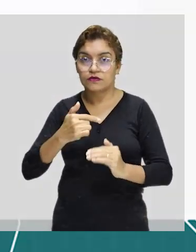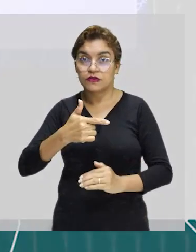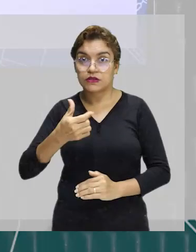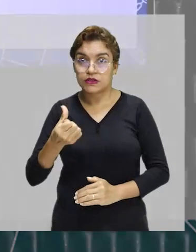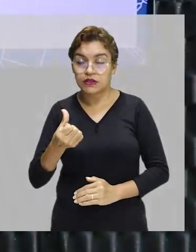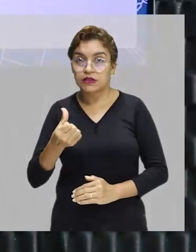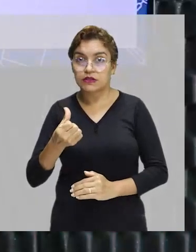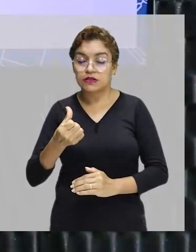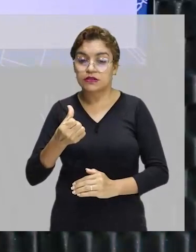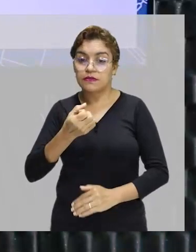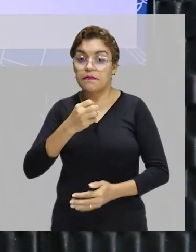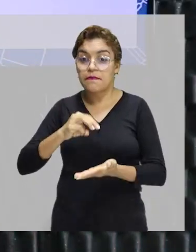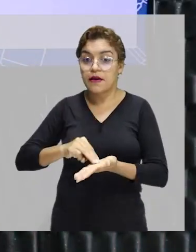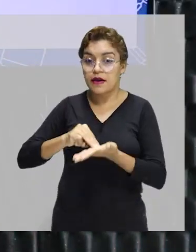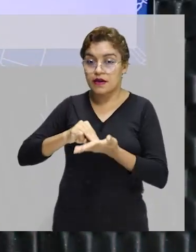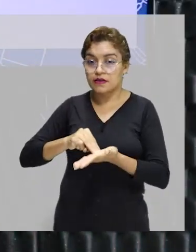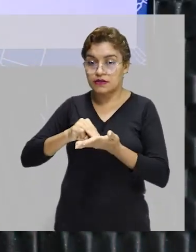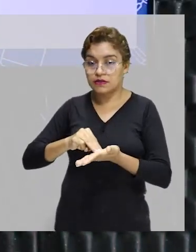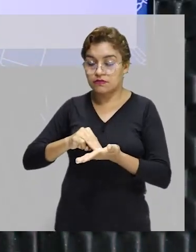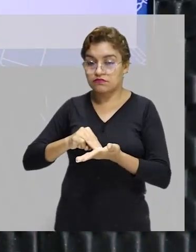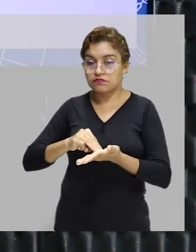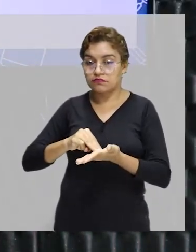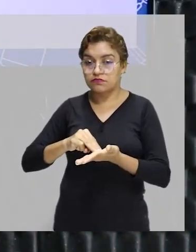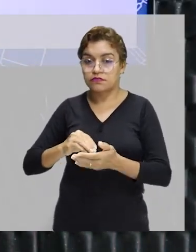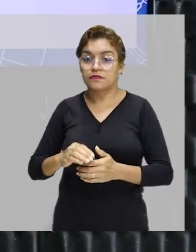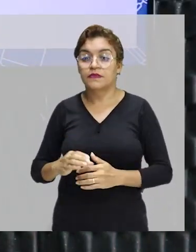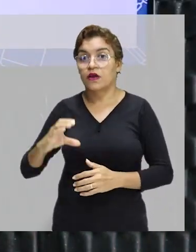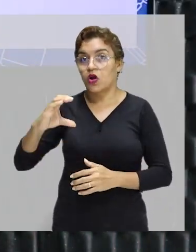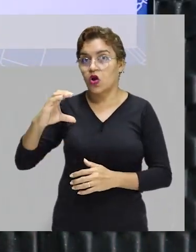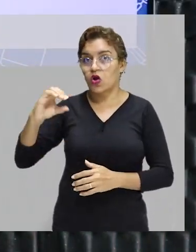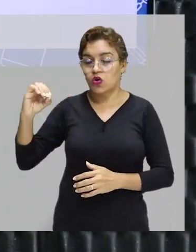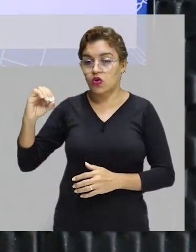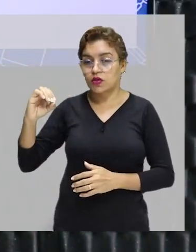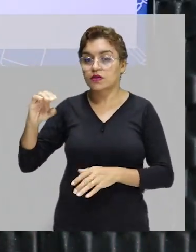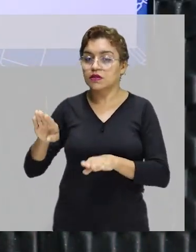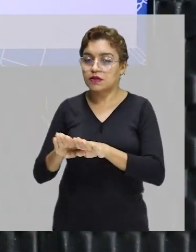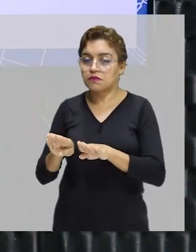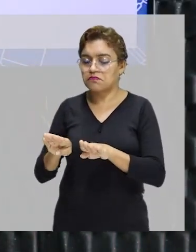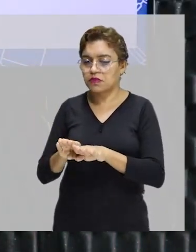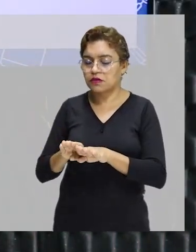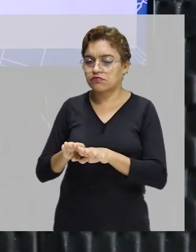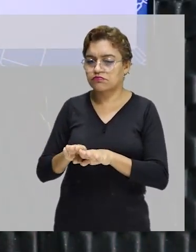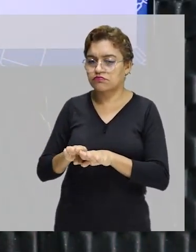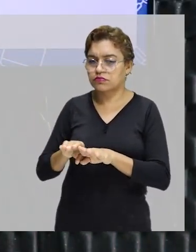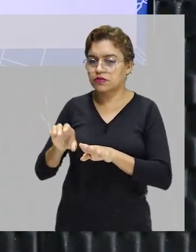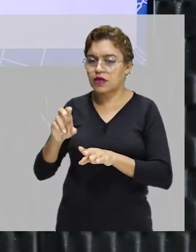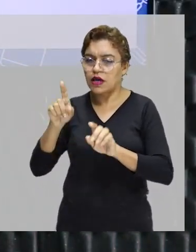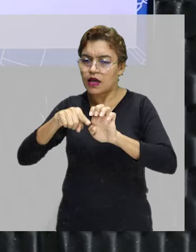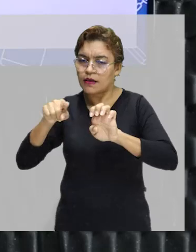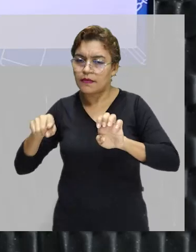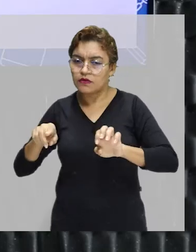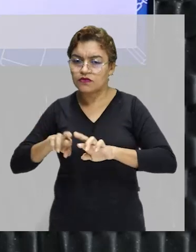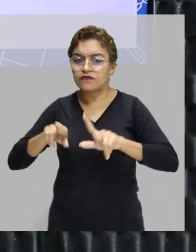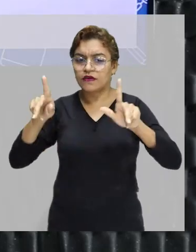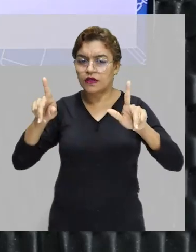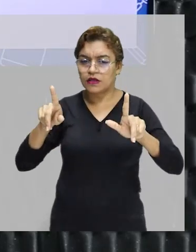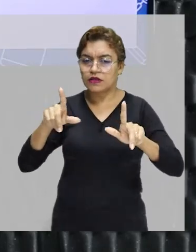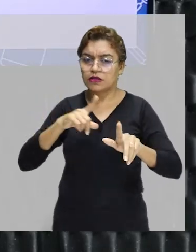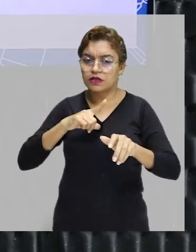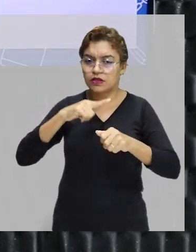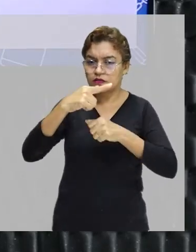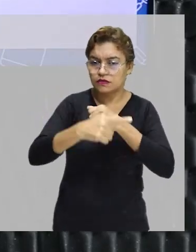são espécies de elementos diferentes, né? Por quê? Qual é a diferença? A diferença está justamente no número atômico, que é a